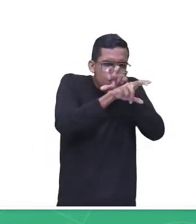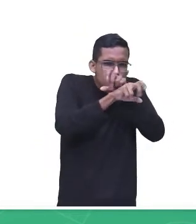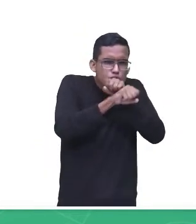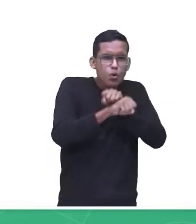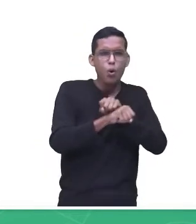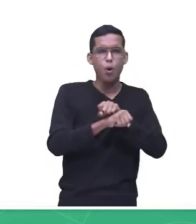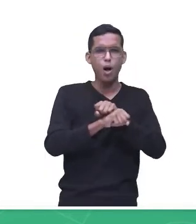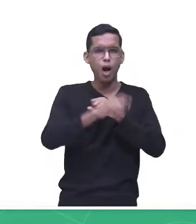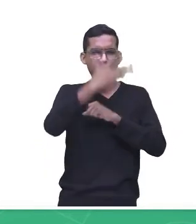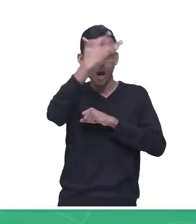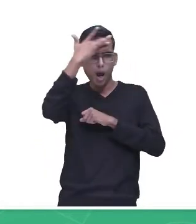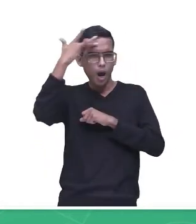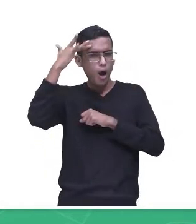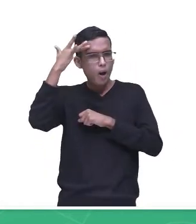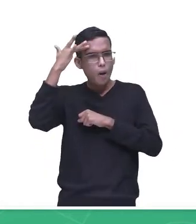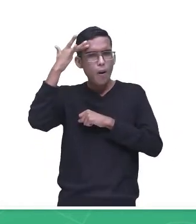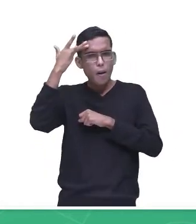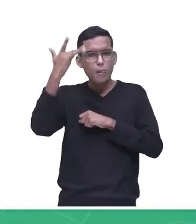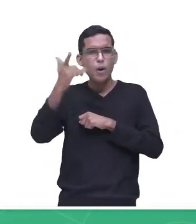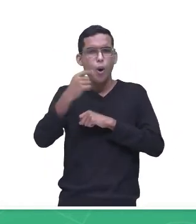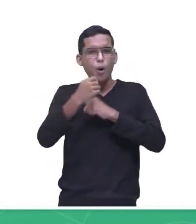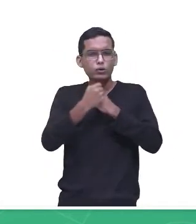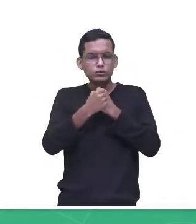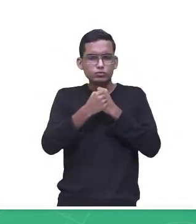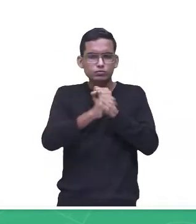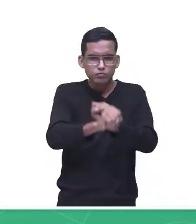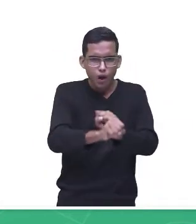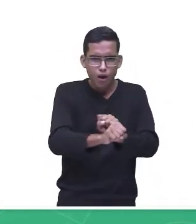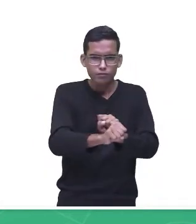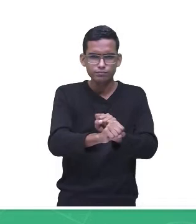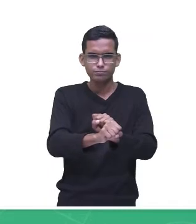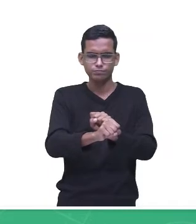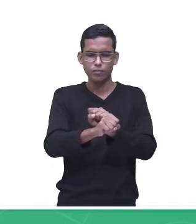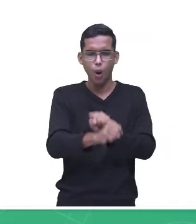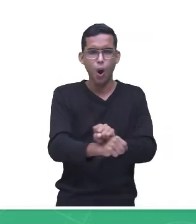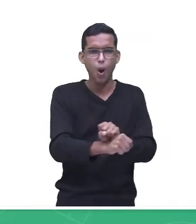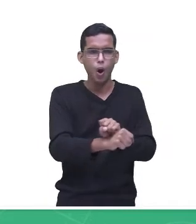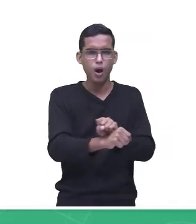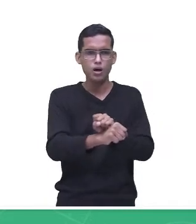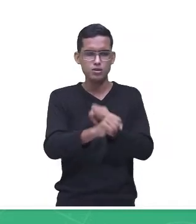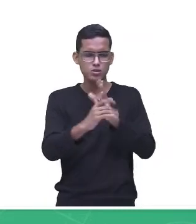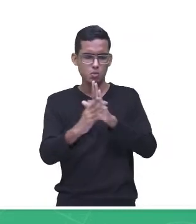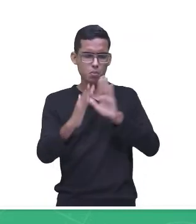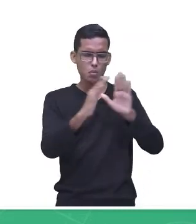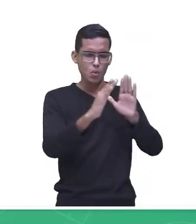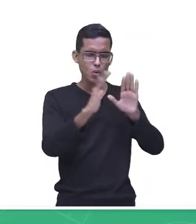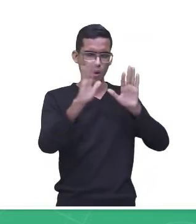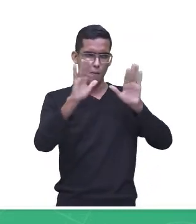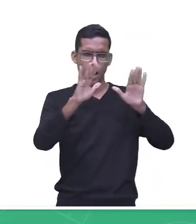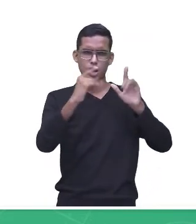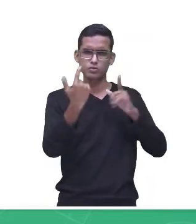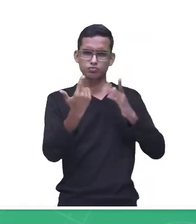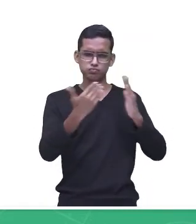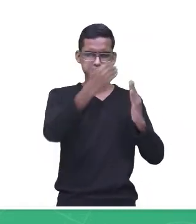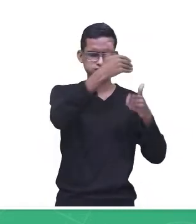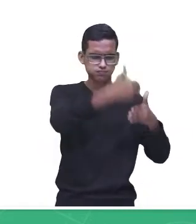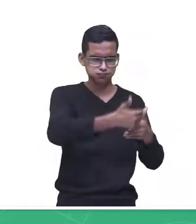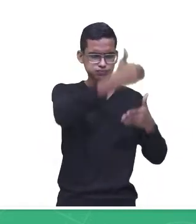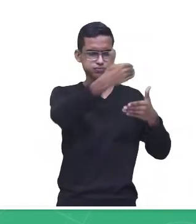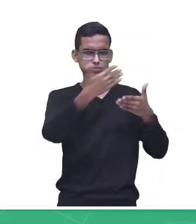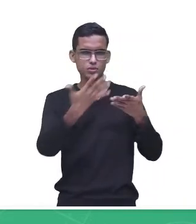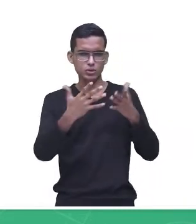as pessoas estão acorrentadas e voltadas para a parede. Atrás delas, atrás da